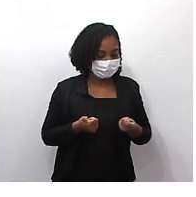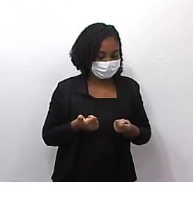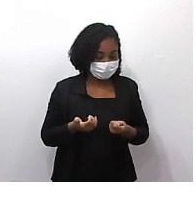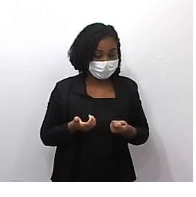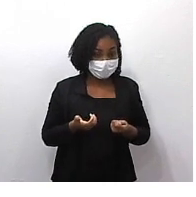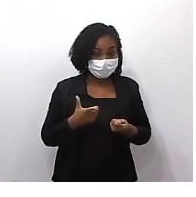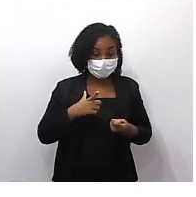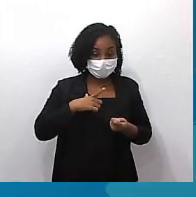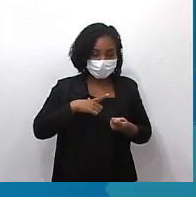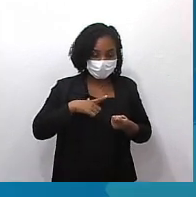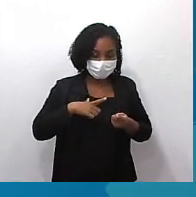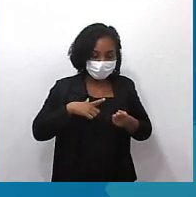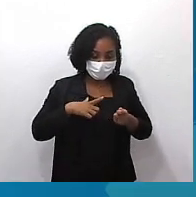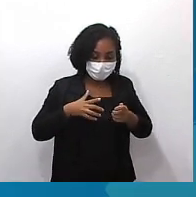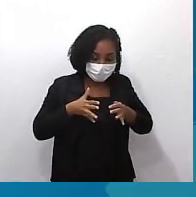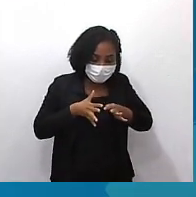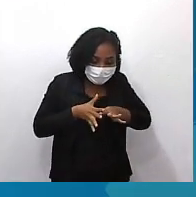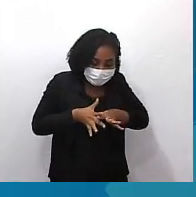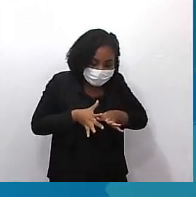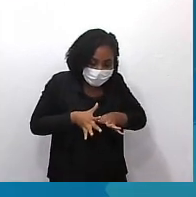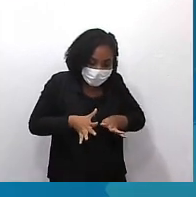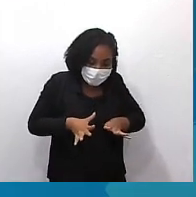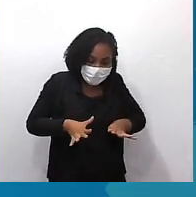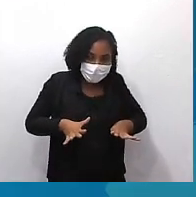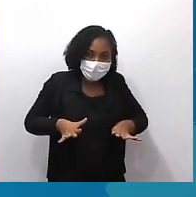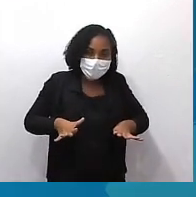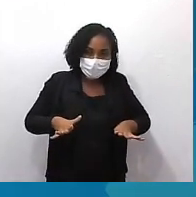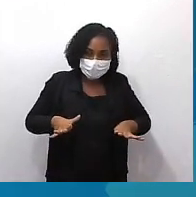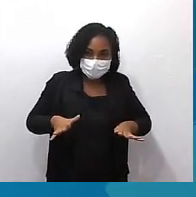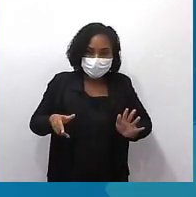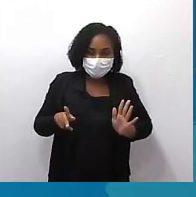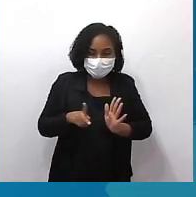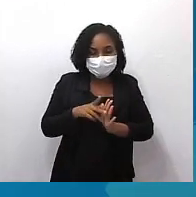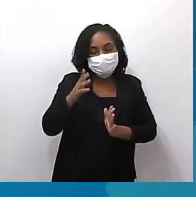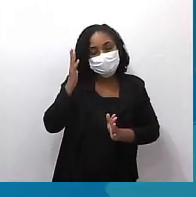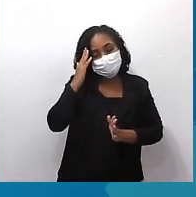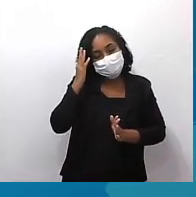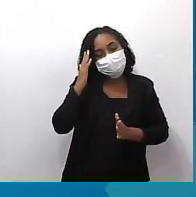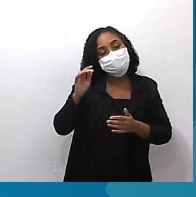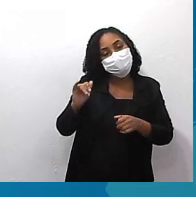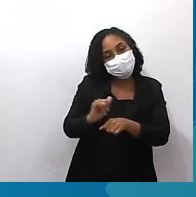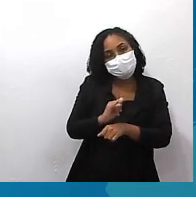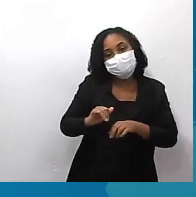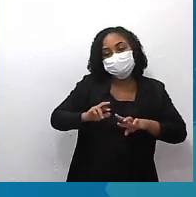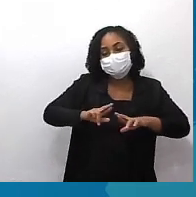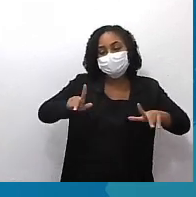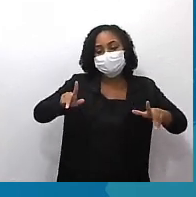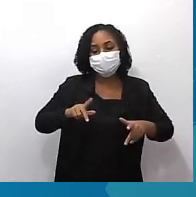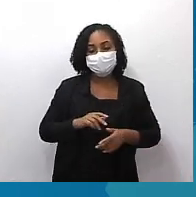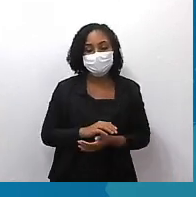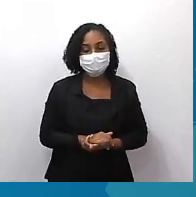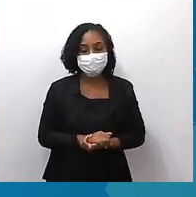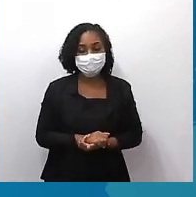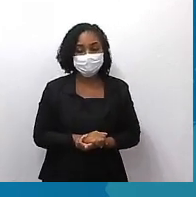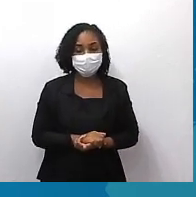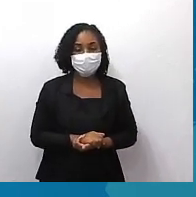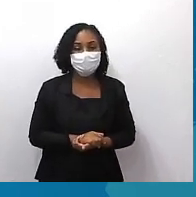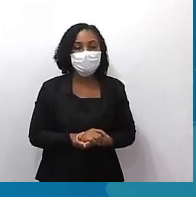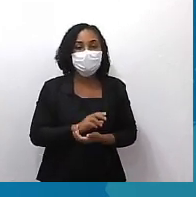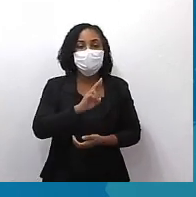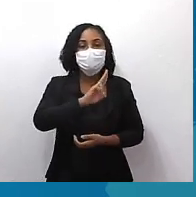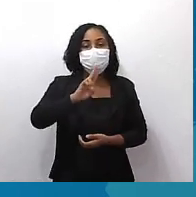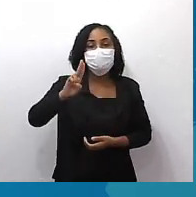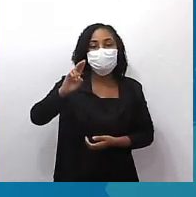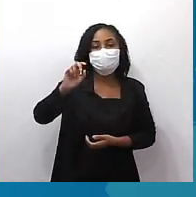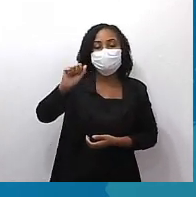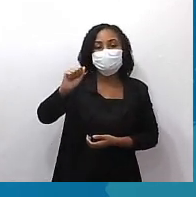uma invasão, uma transcendência do mar em relação ao rio, né? Então são formas diferentes. Afluentes são aqueles